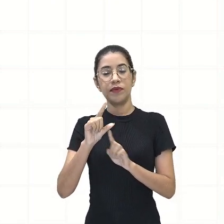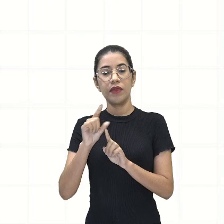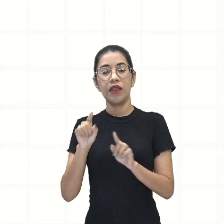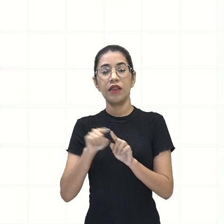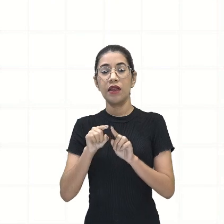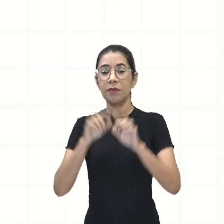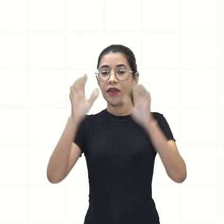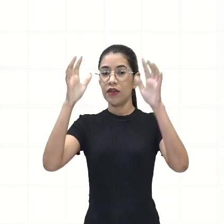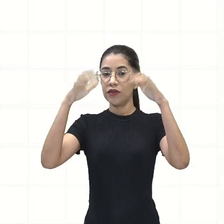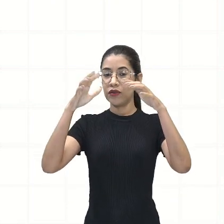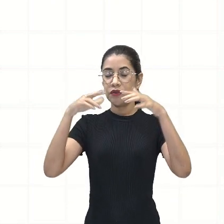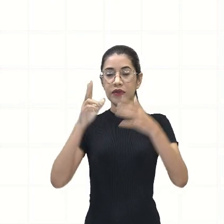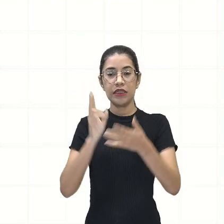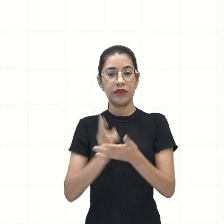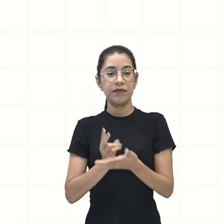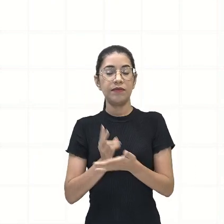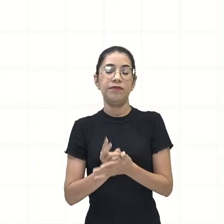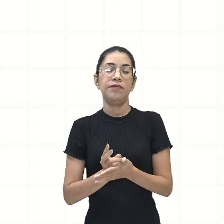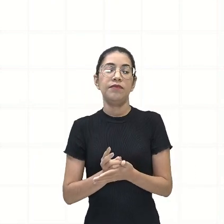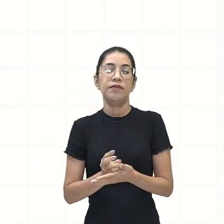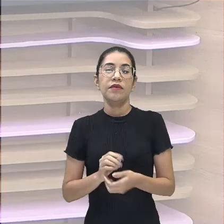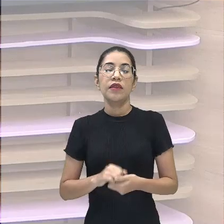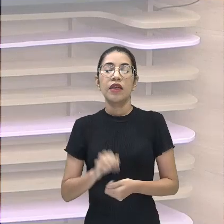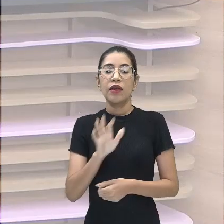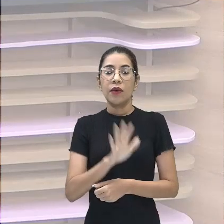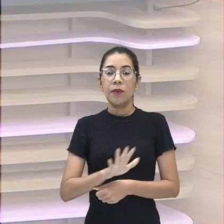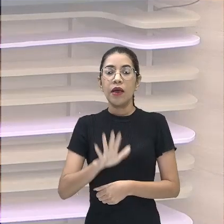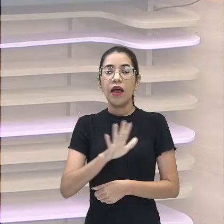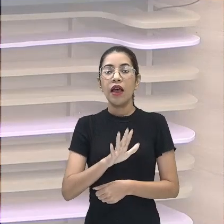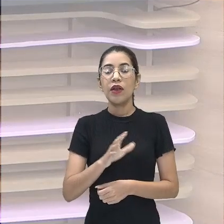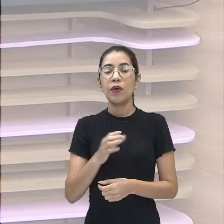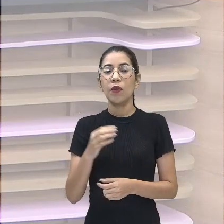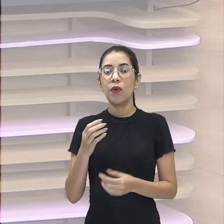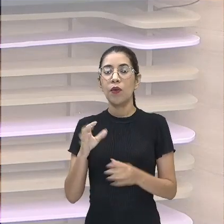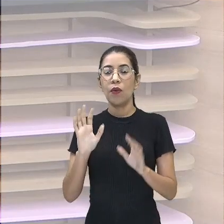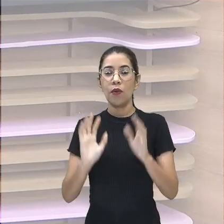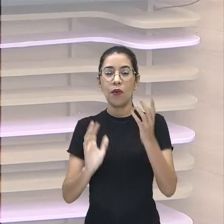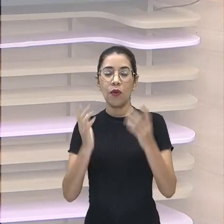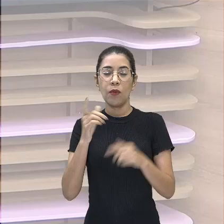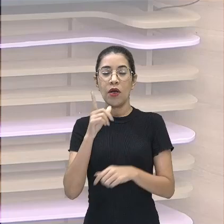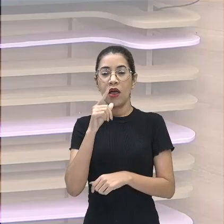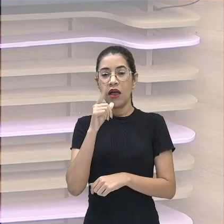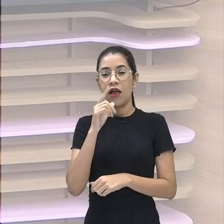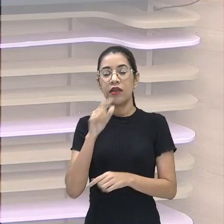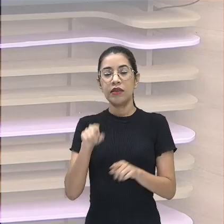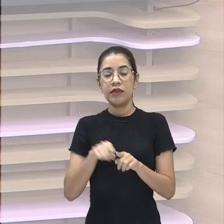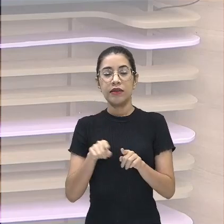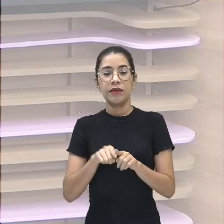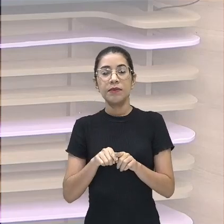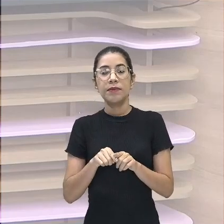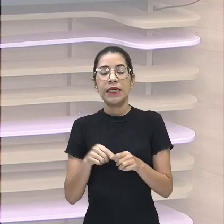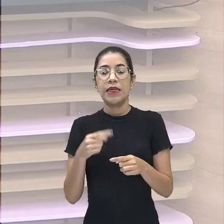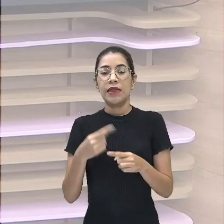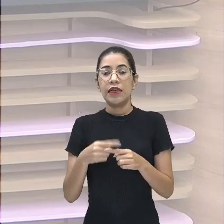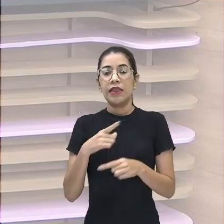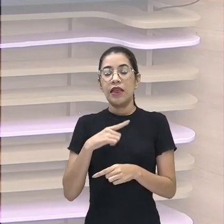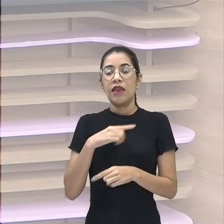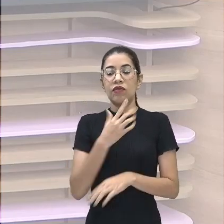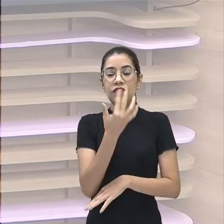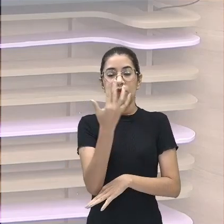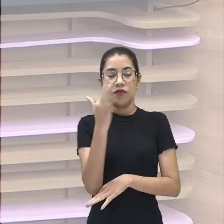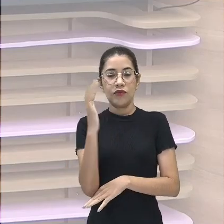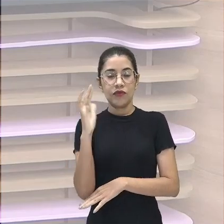chuvas abundantes e é uma região com um clima bastante úmido, né? Devido principalmente à presença da